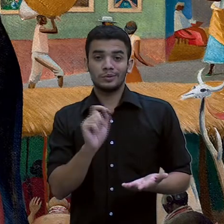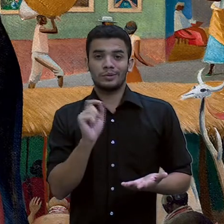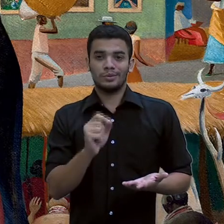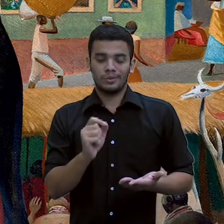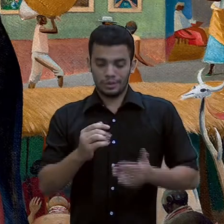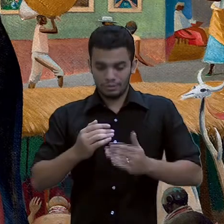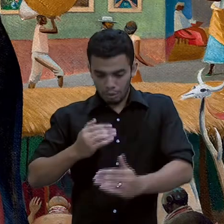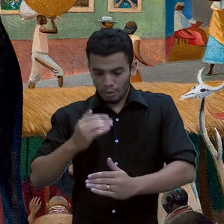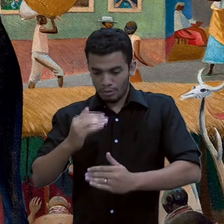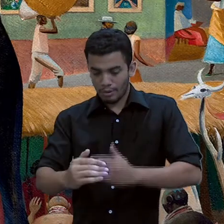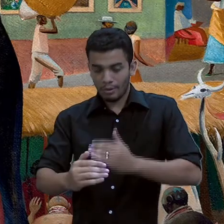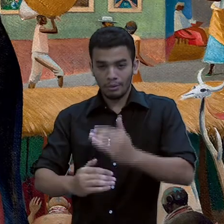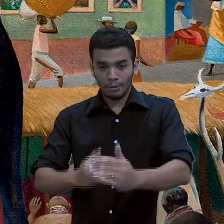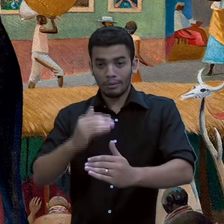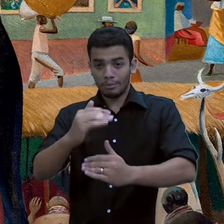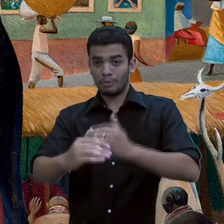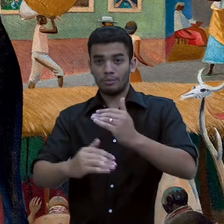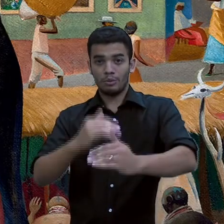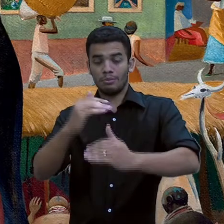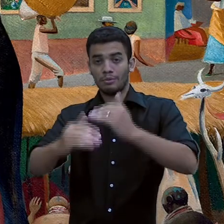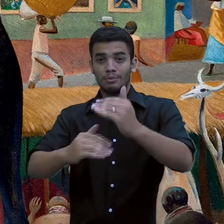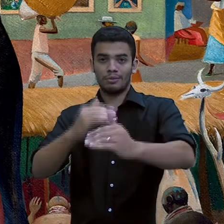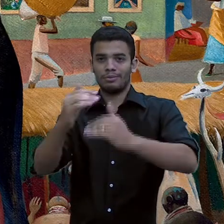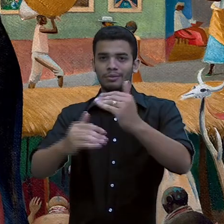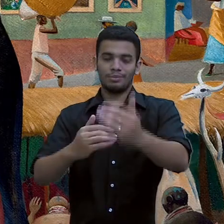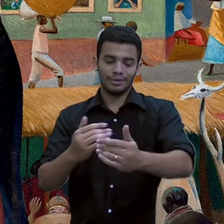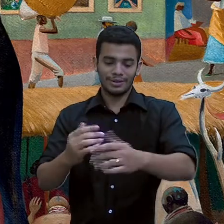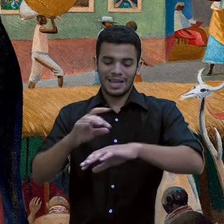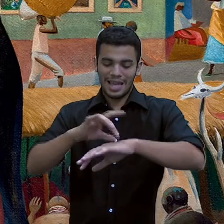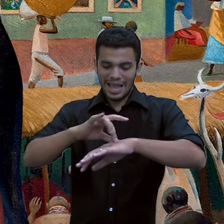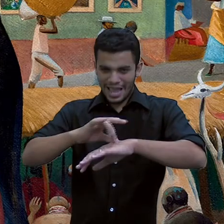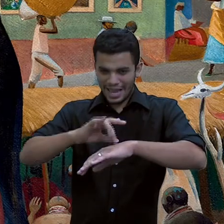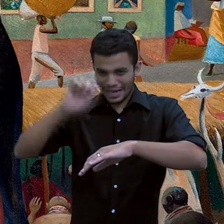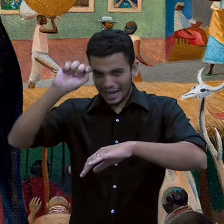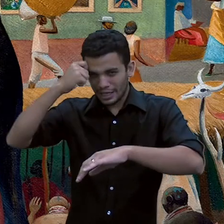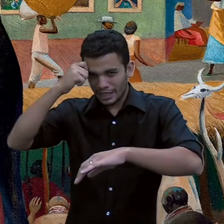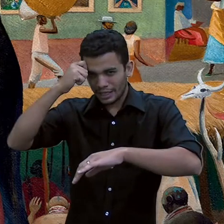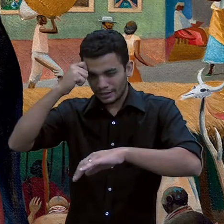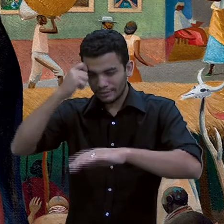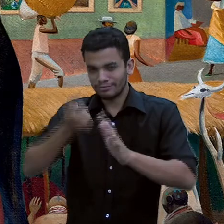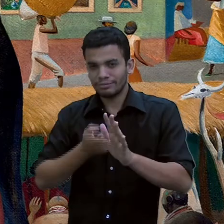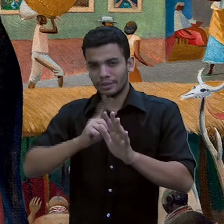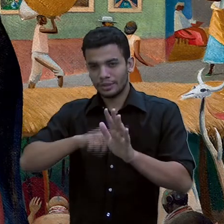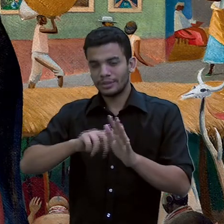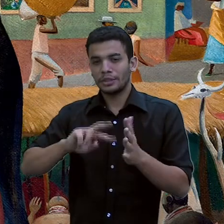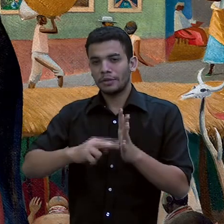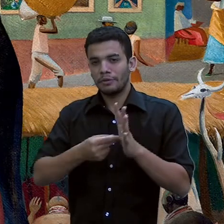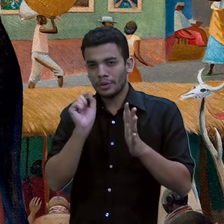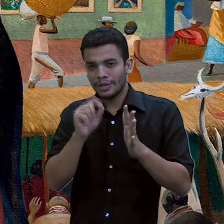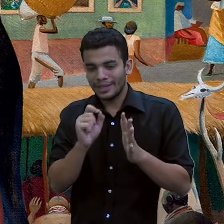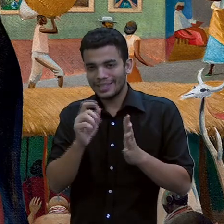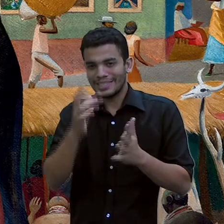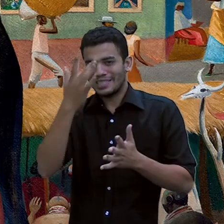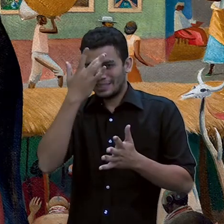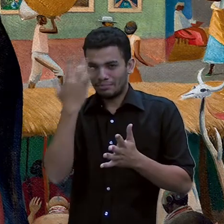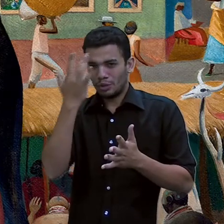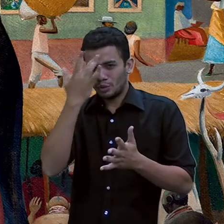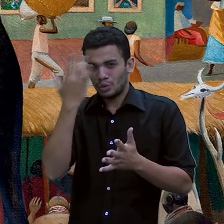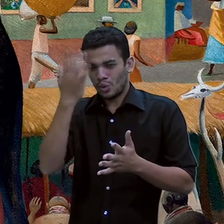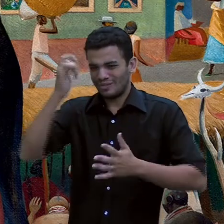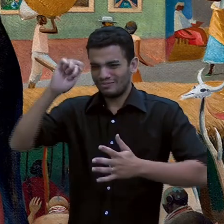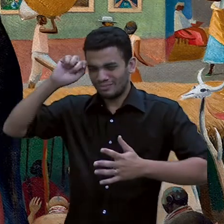a carne negra, aquela também que tem sofrido ainda os açoites da